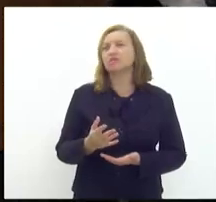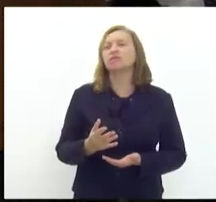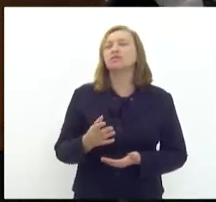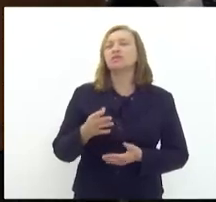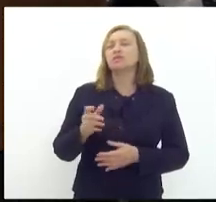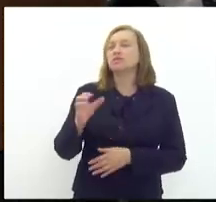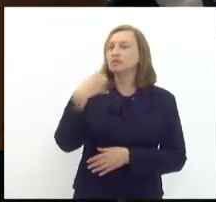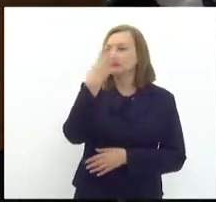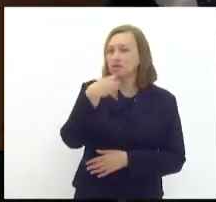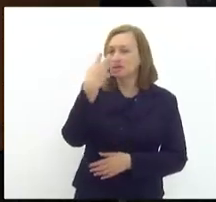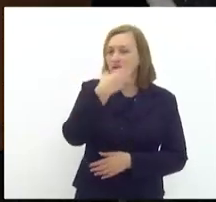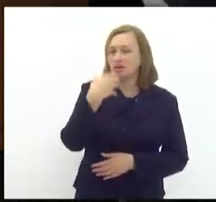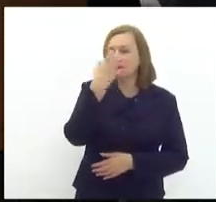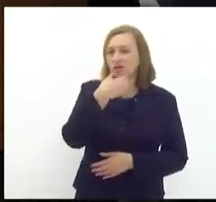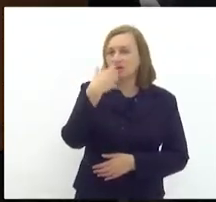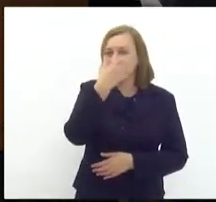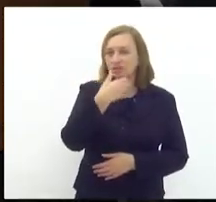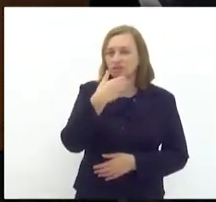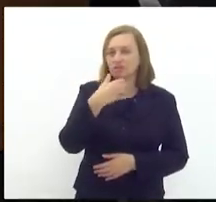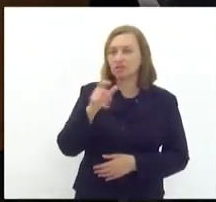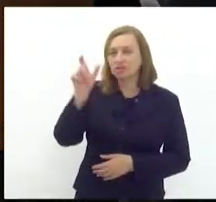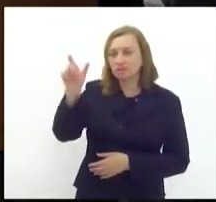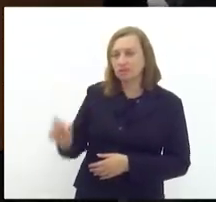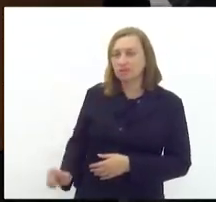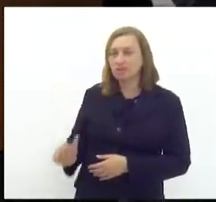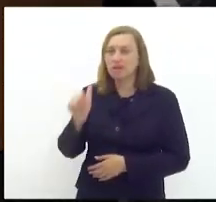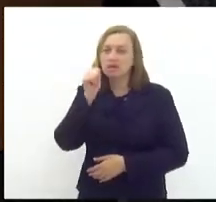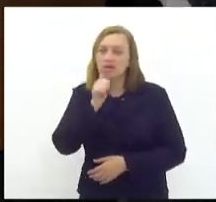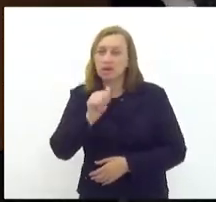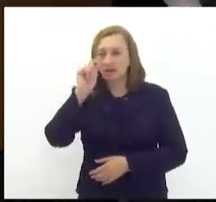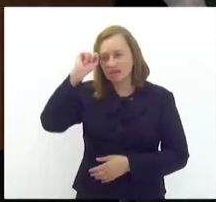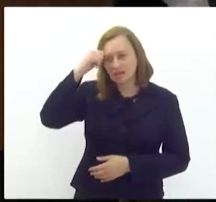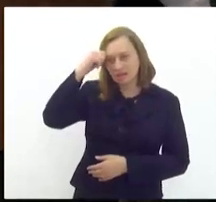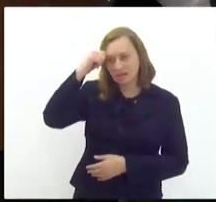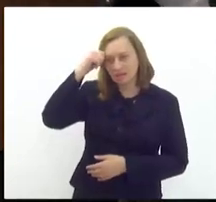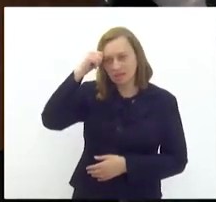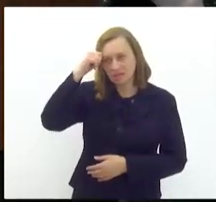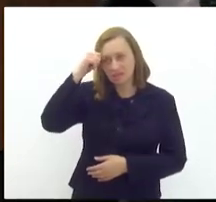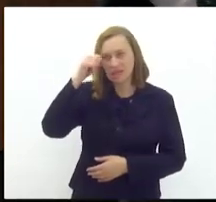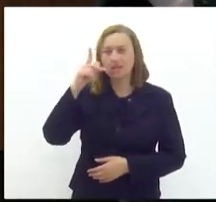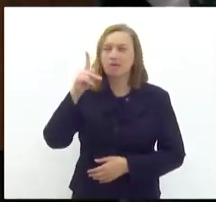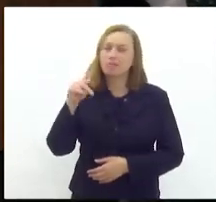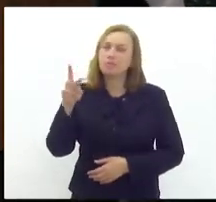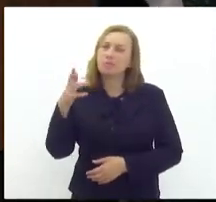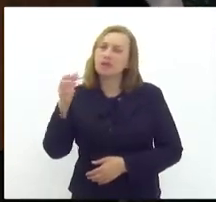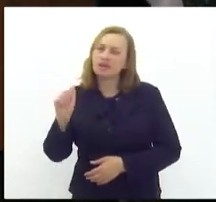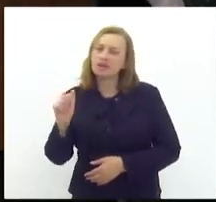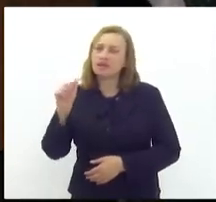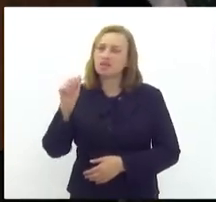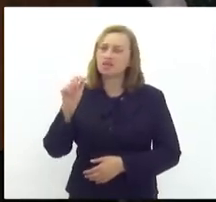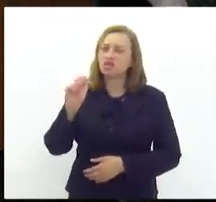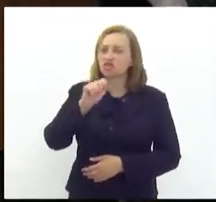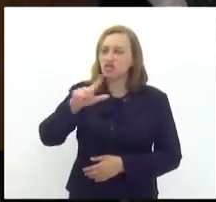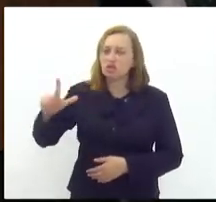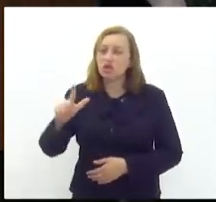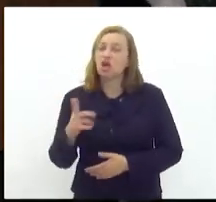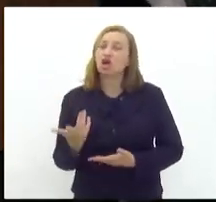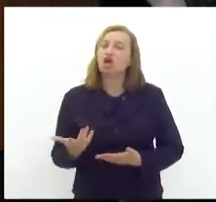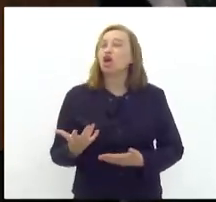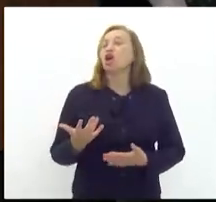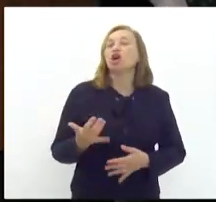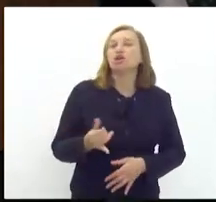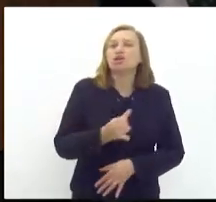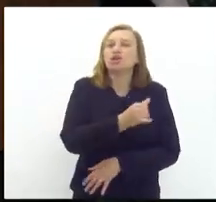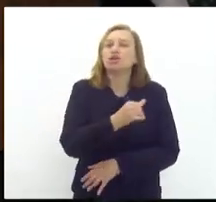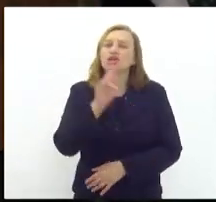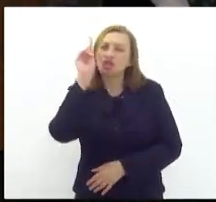Gil as que a mulher negra que fez história dentro da cultura não só do